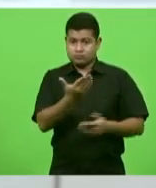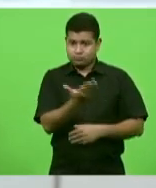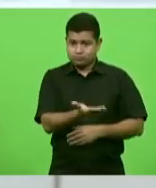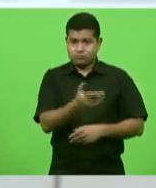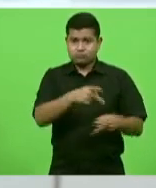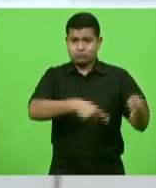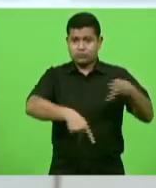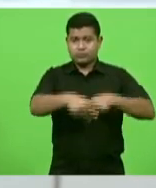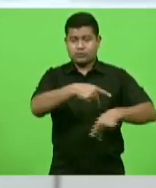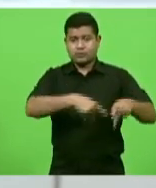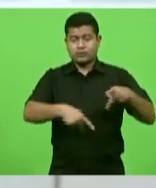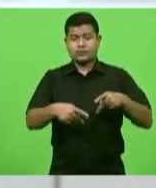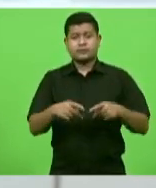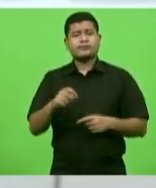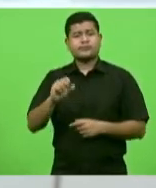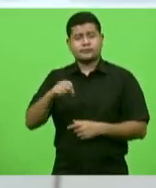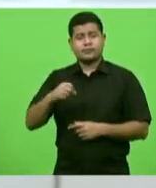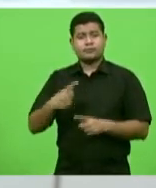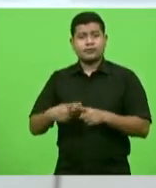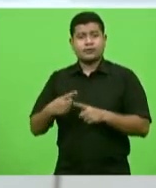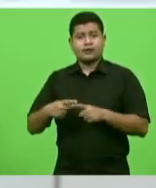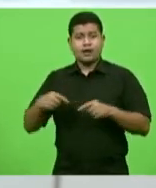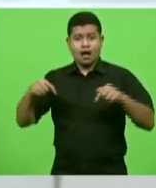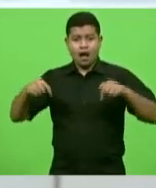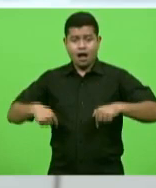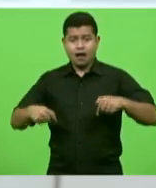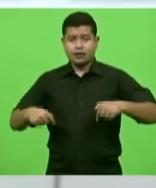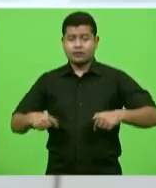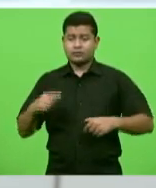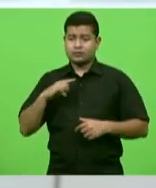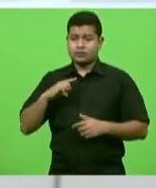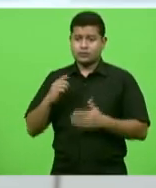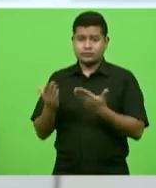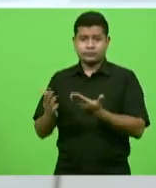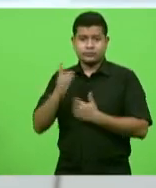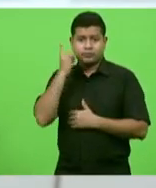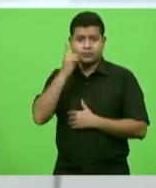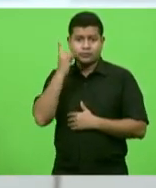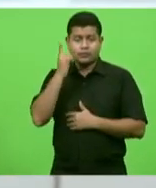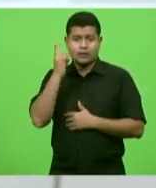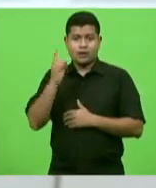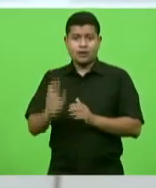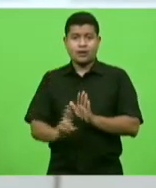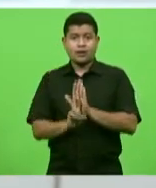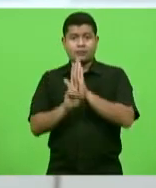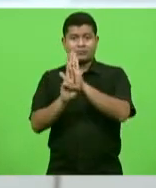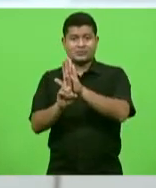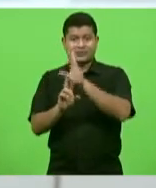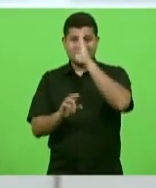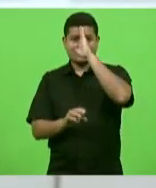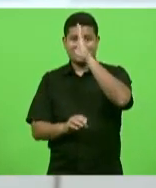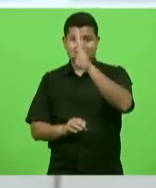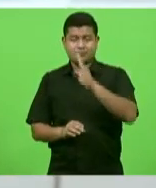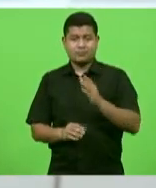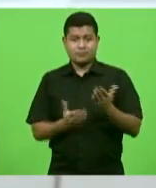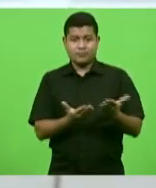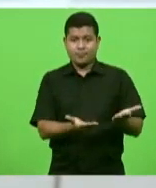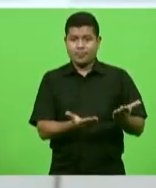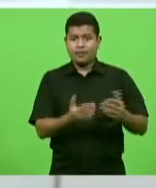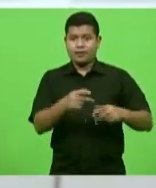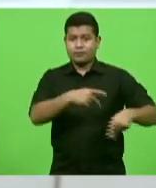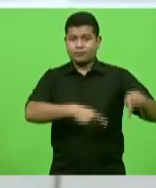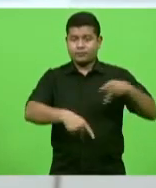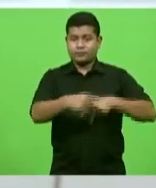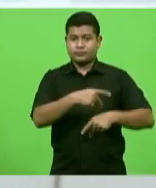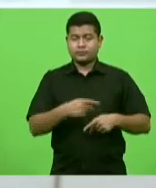sim porque aqui estão os senhores deputados representantes diretos do povo que